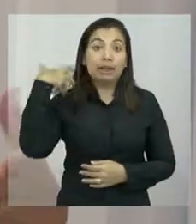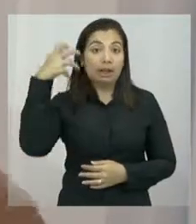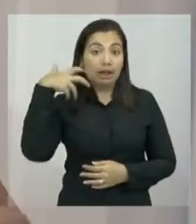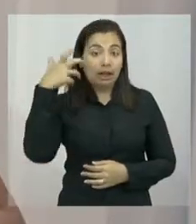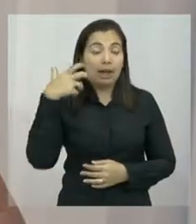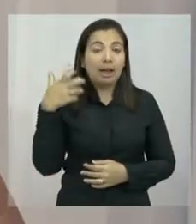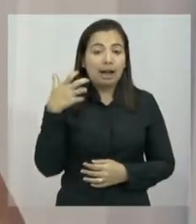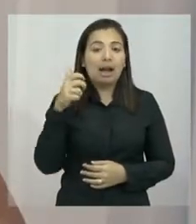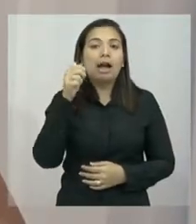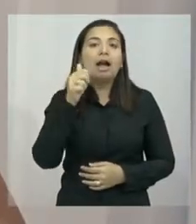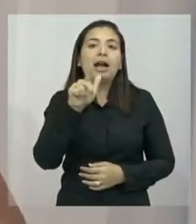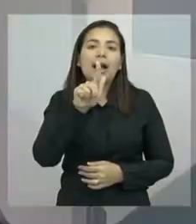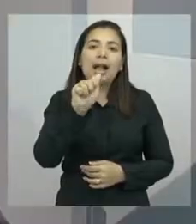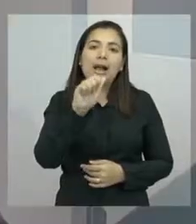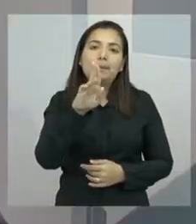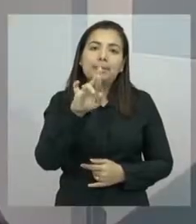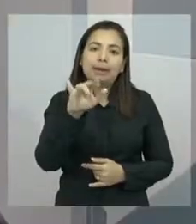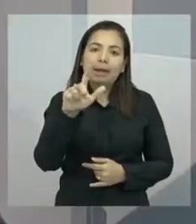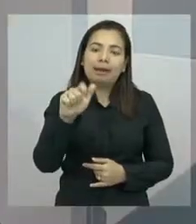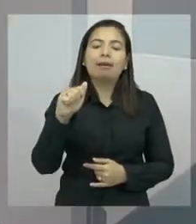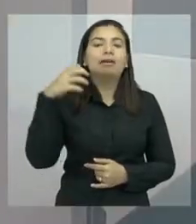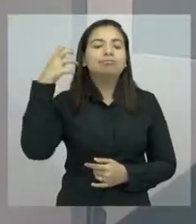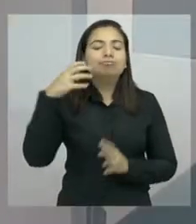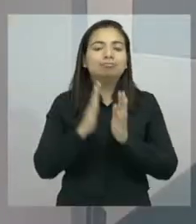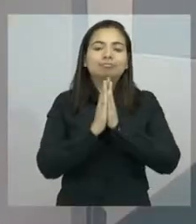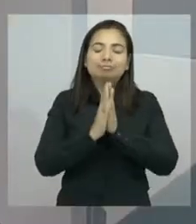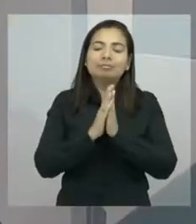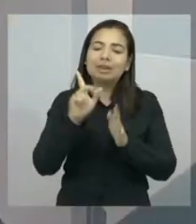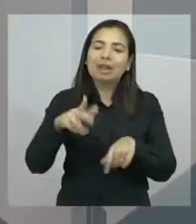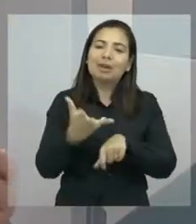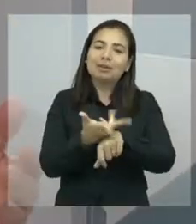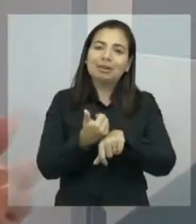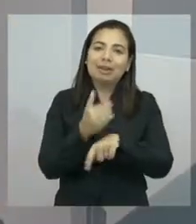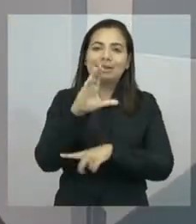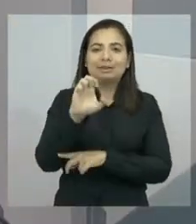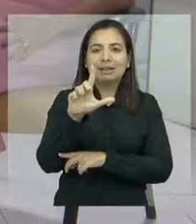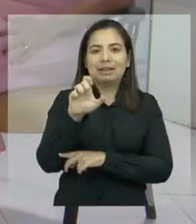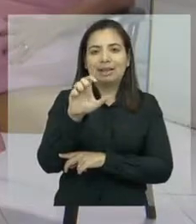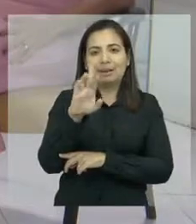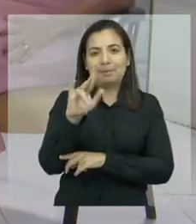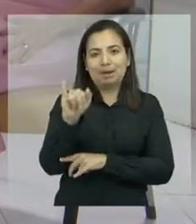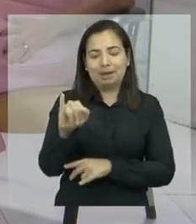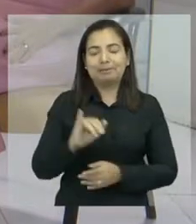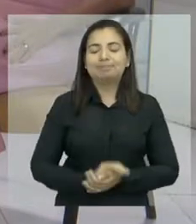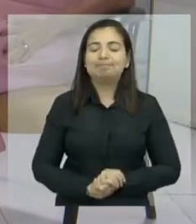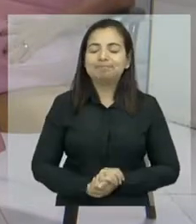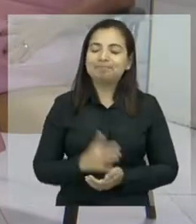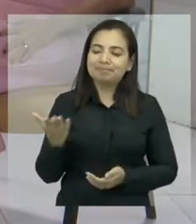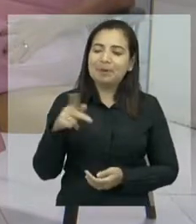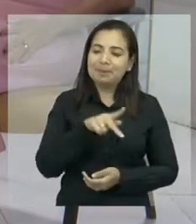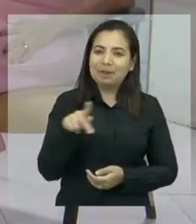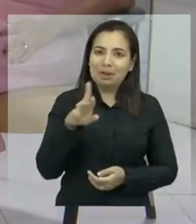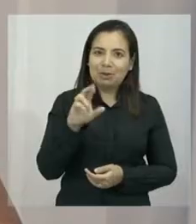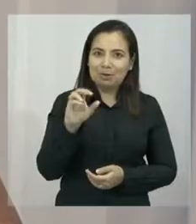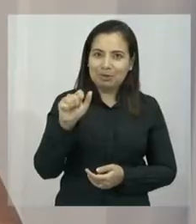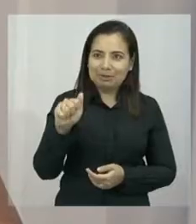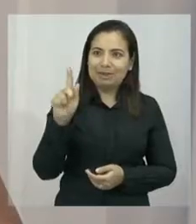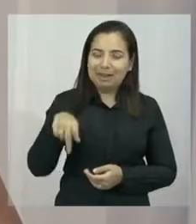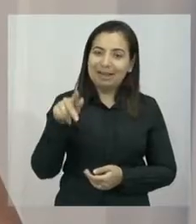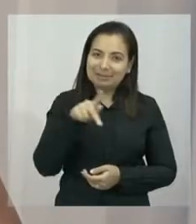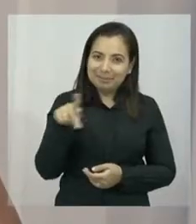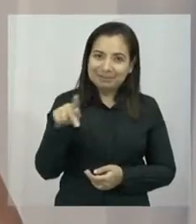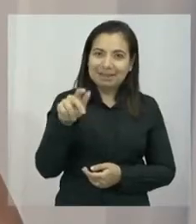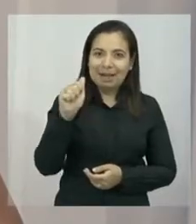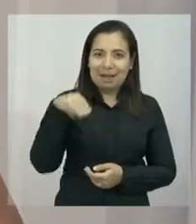nosso festival Celebrai. Muito bom, muito obrigado, dona Rosa Barros, presidente da Ampreva, e sucesso, né, no festival